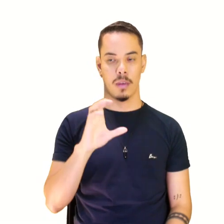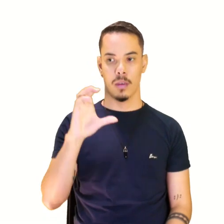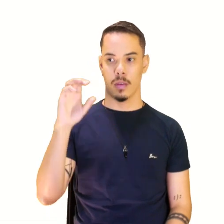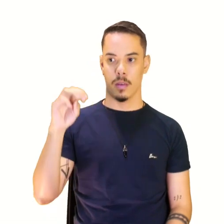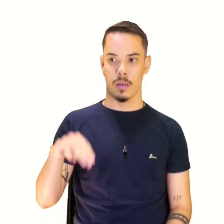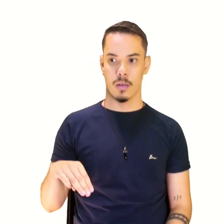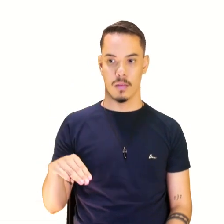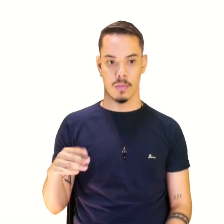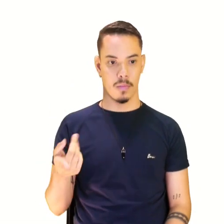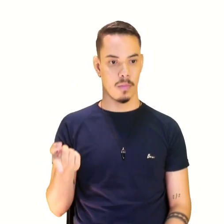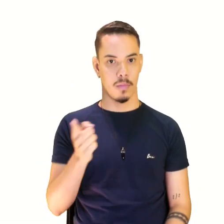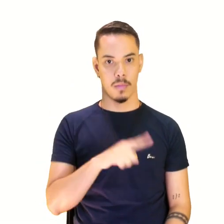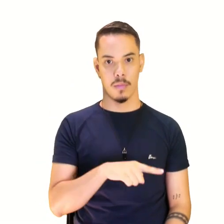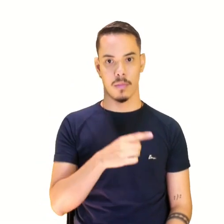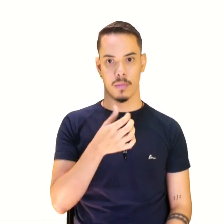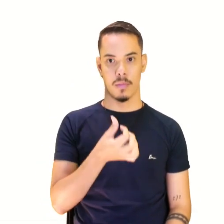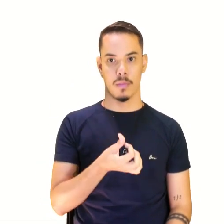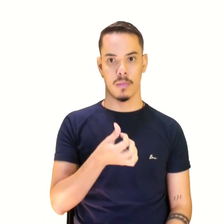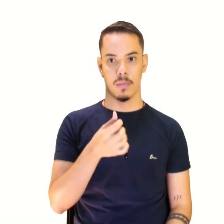centímetros por